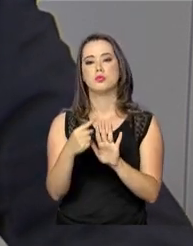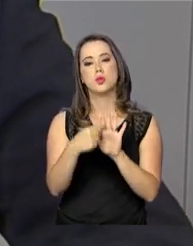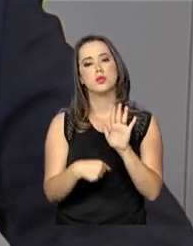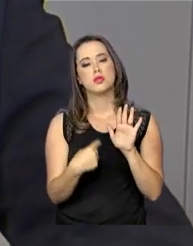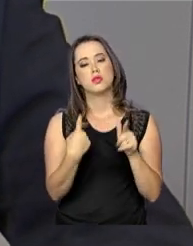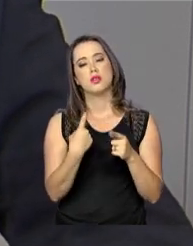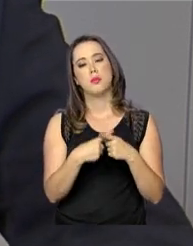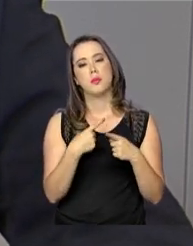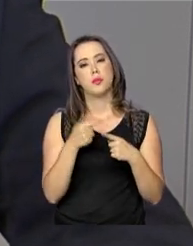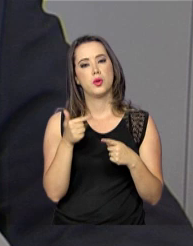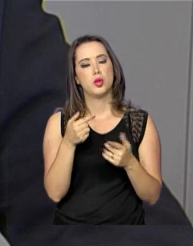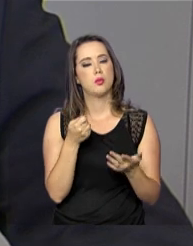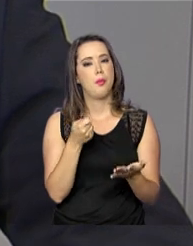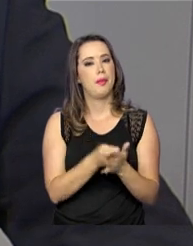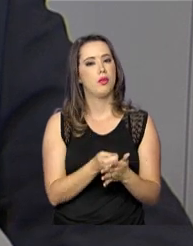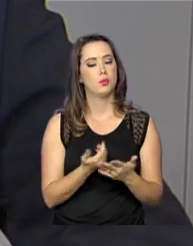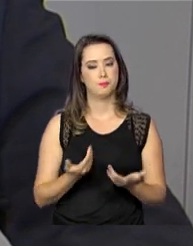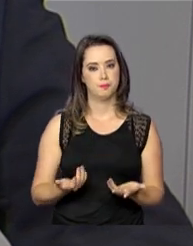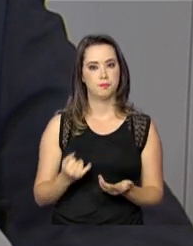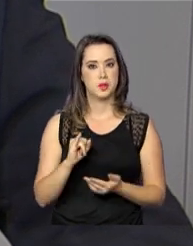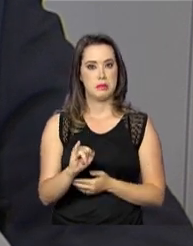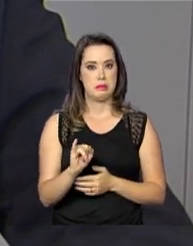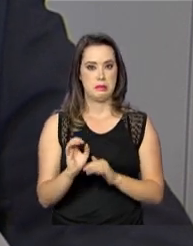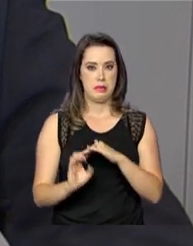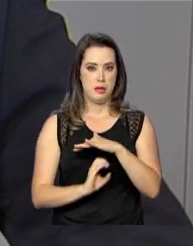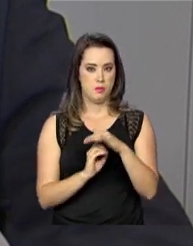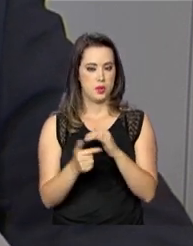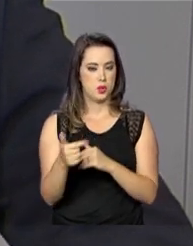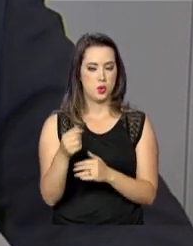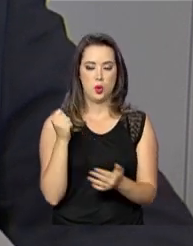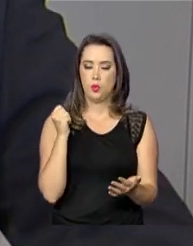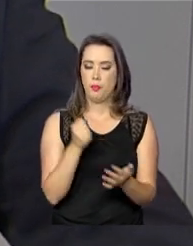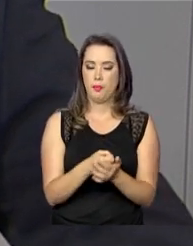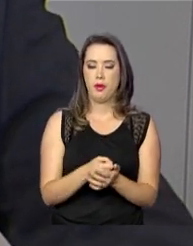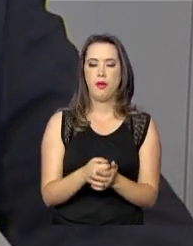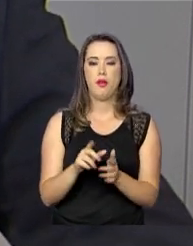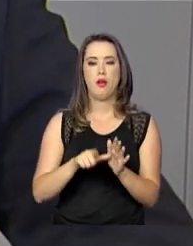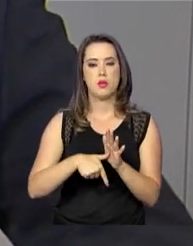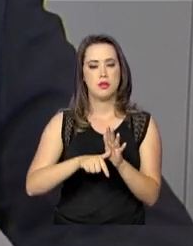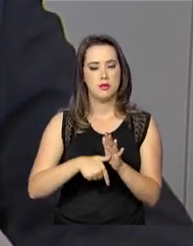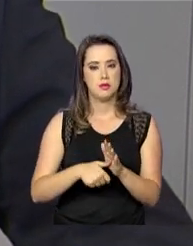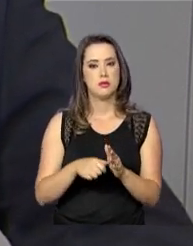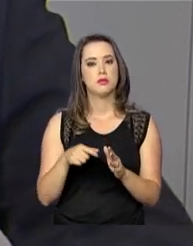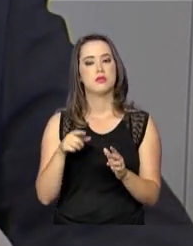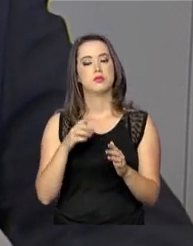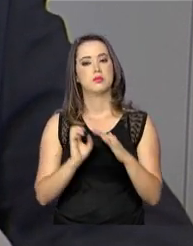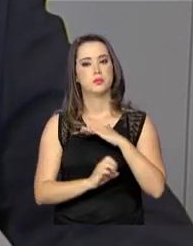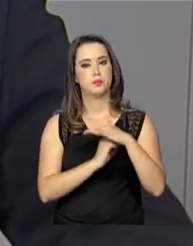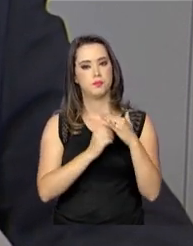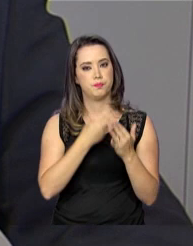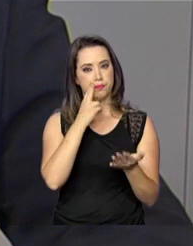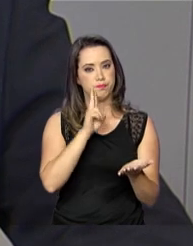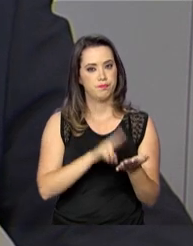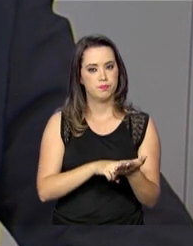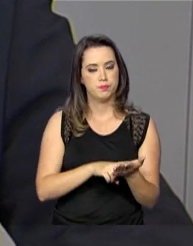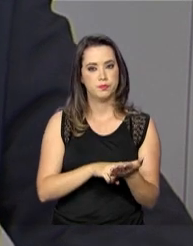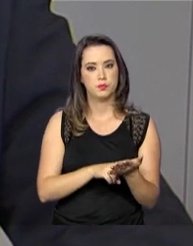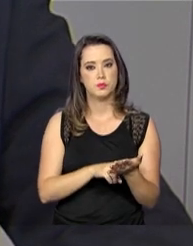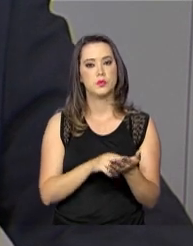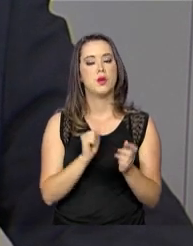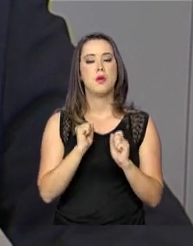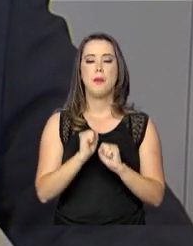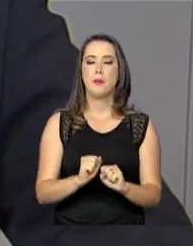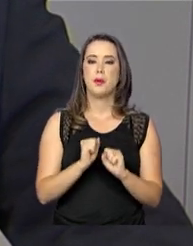prazo dado pela fiscalização se a empresa não efetuará o pagamento dos valores atrasados a empresa vai ser notificada e